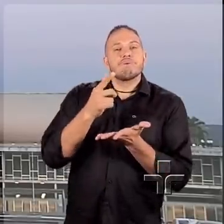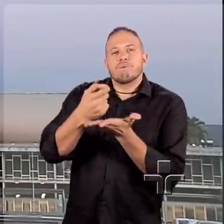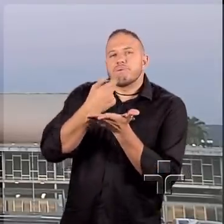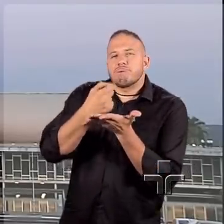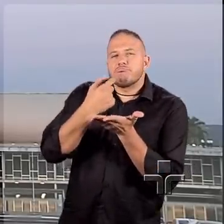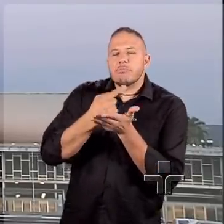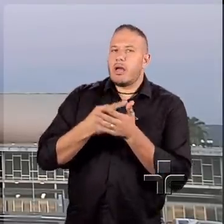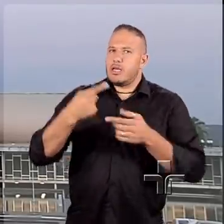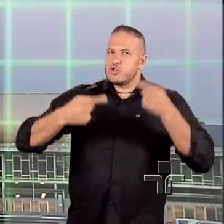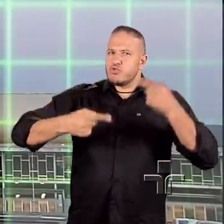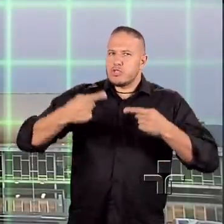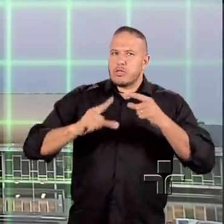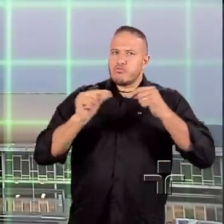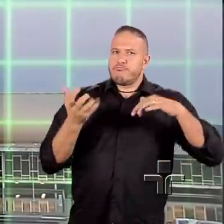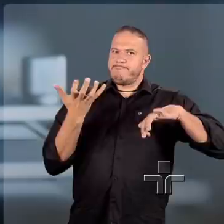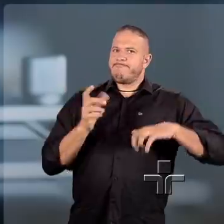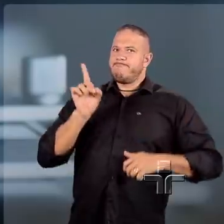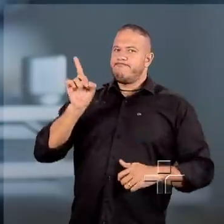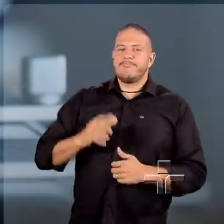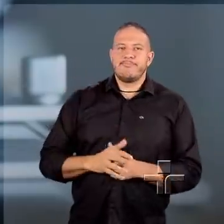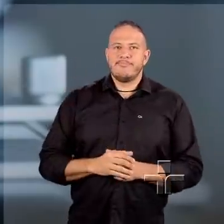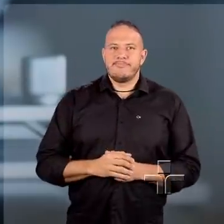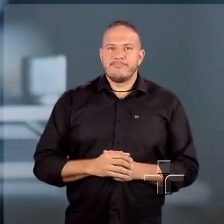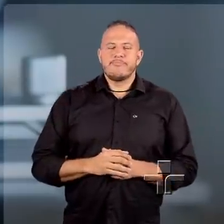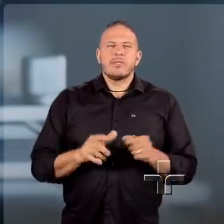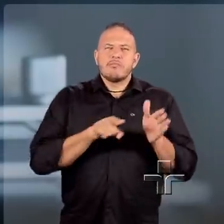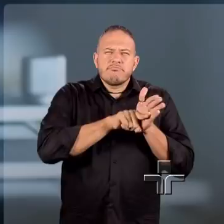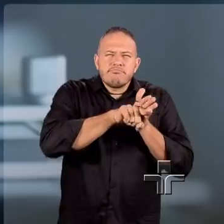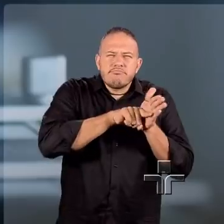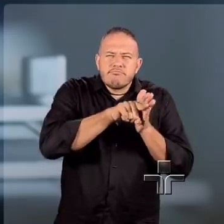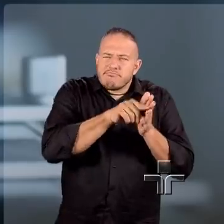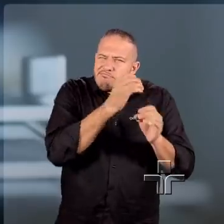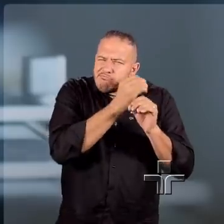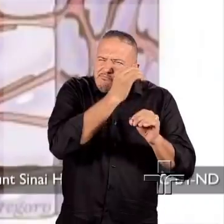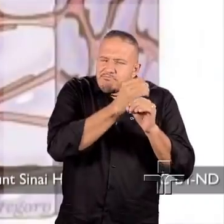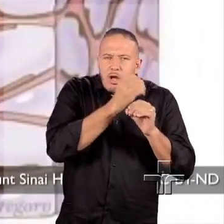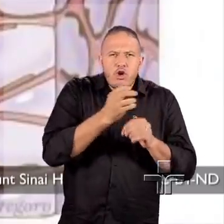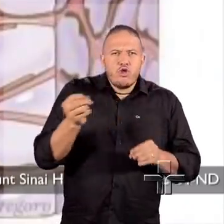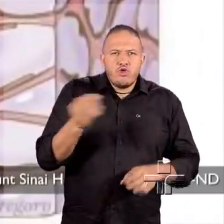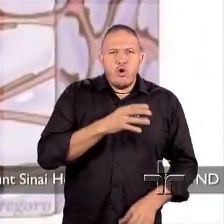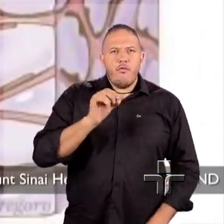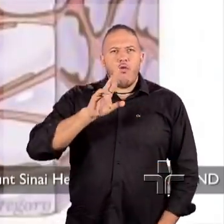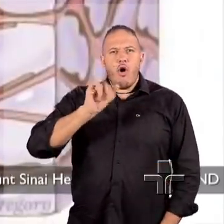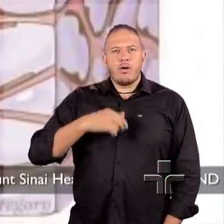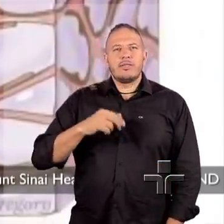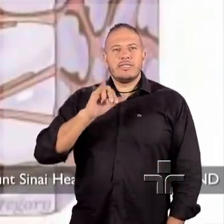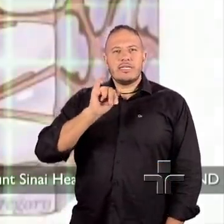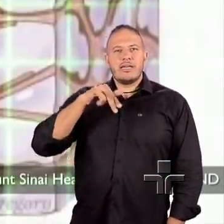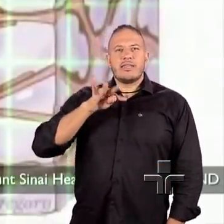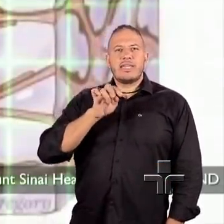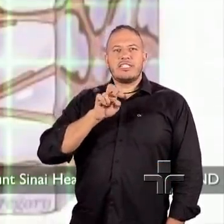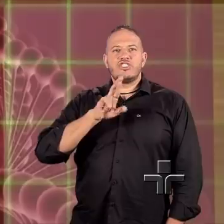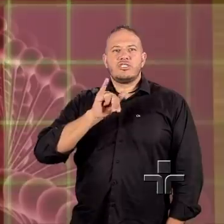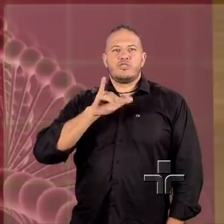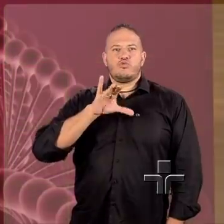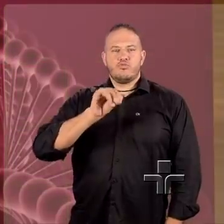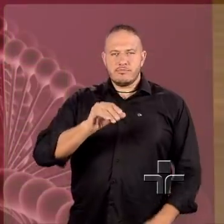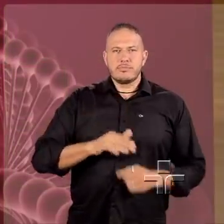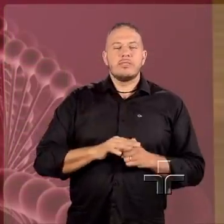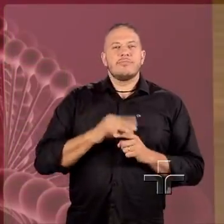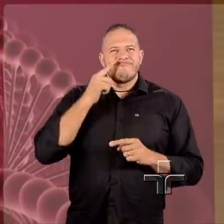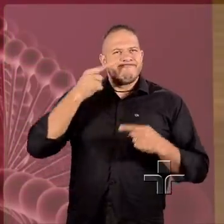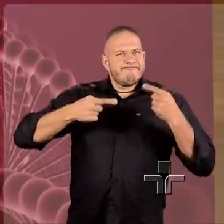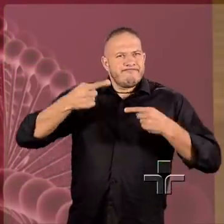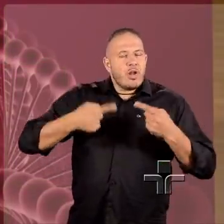sendo discutido no Congresso. Pesquisadores encontraram um novo órgão no corpo humano, o interstício. Polêmica